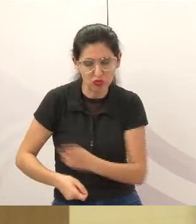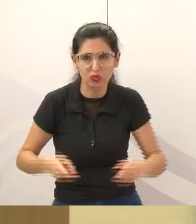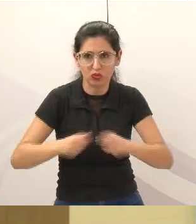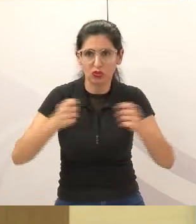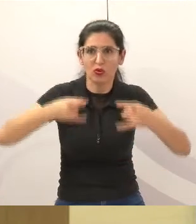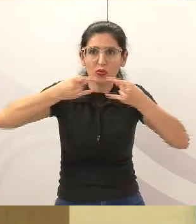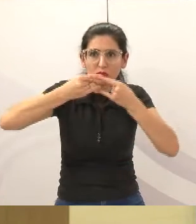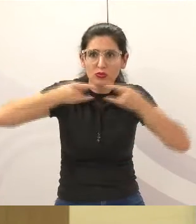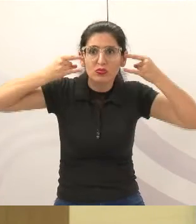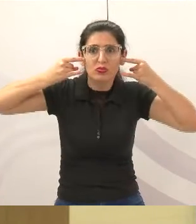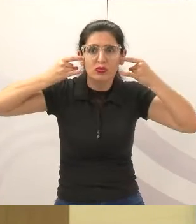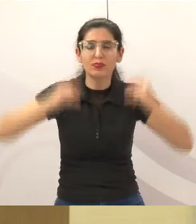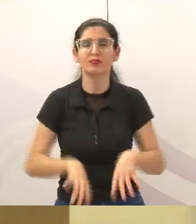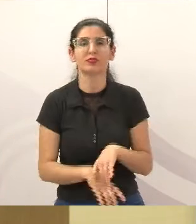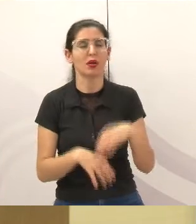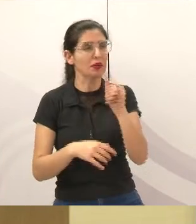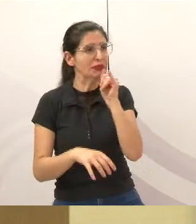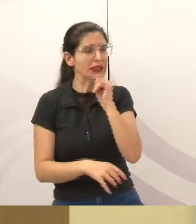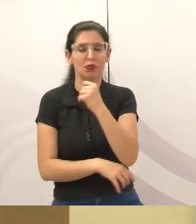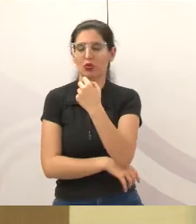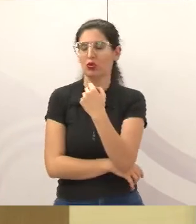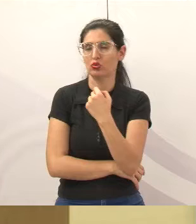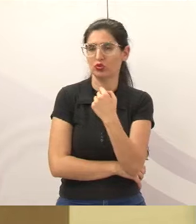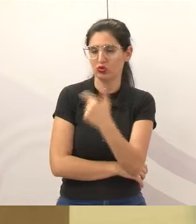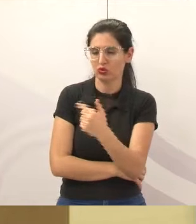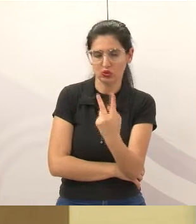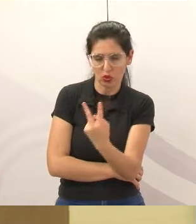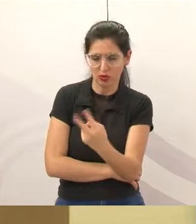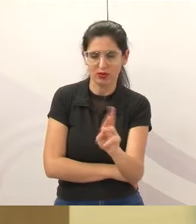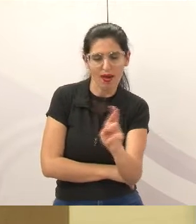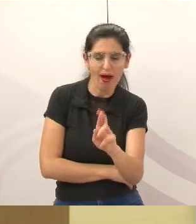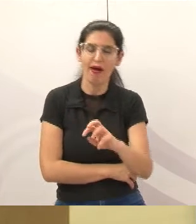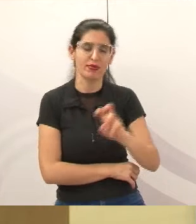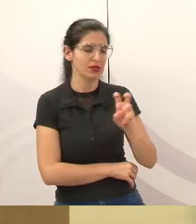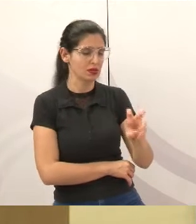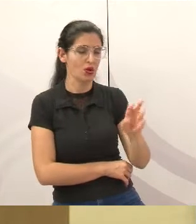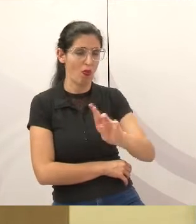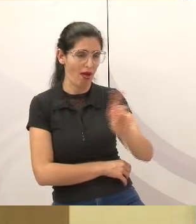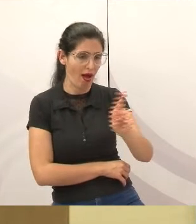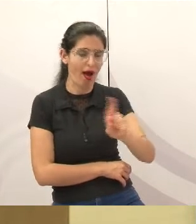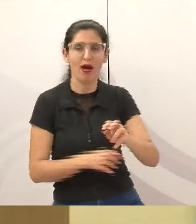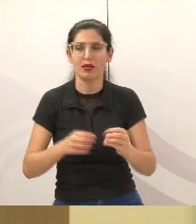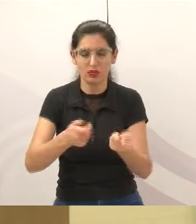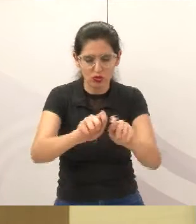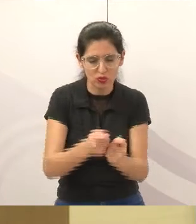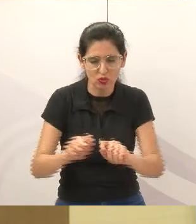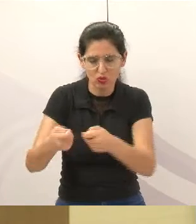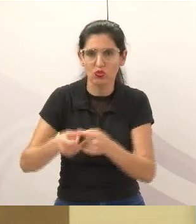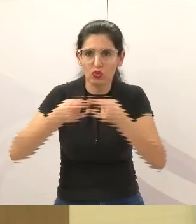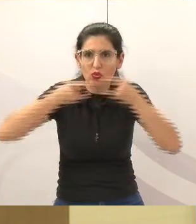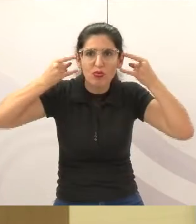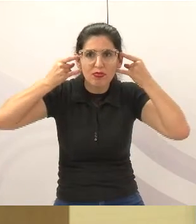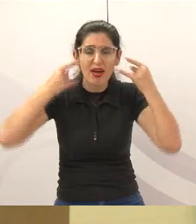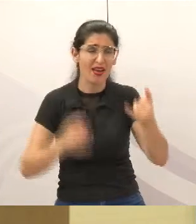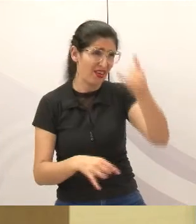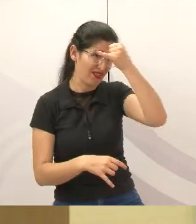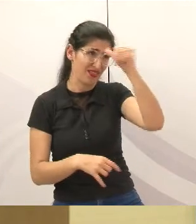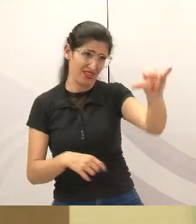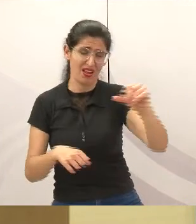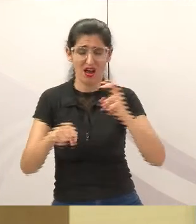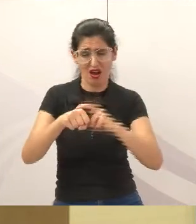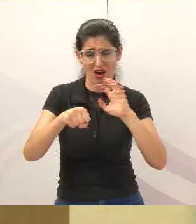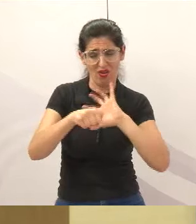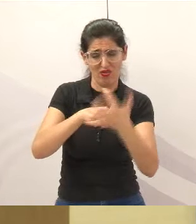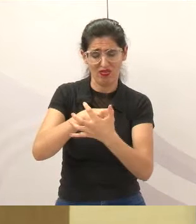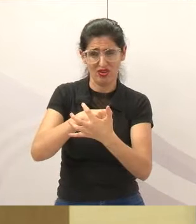R$2, R$5, que seja, para construir uma máscara que vai proteger você desse vírus e também proteger a vida